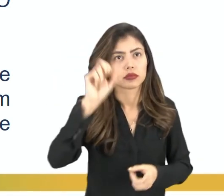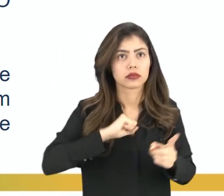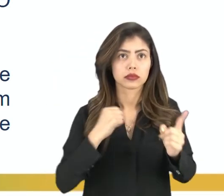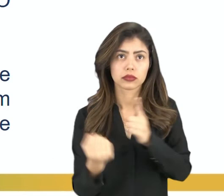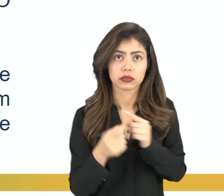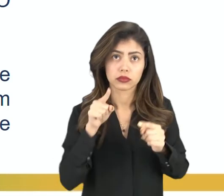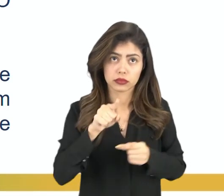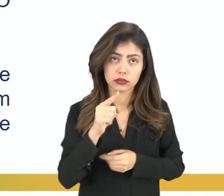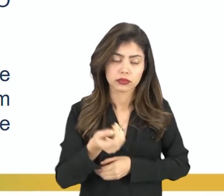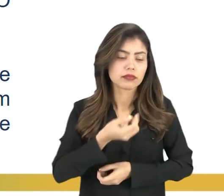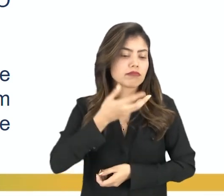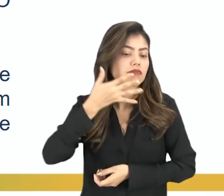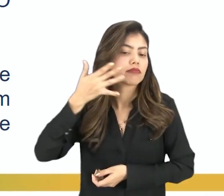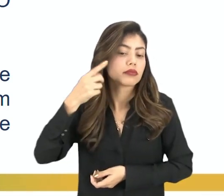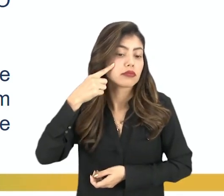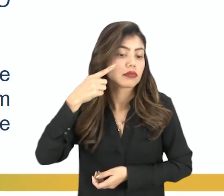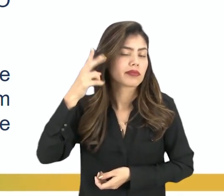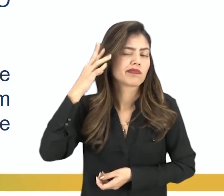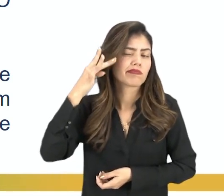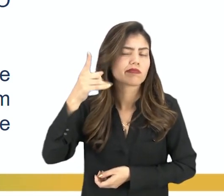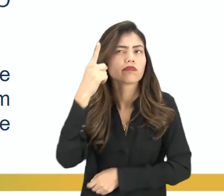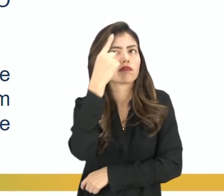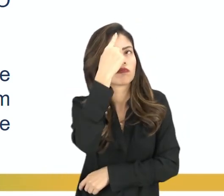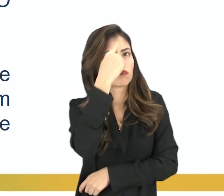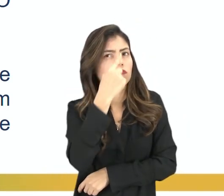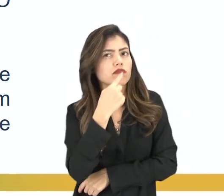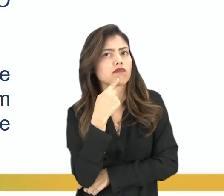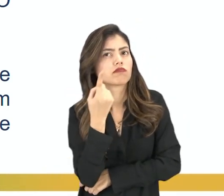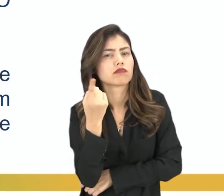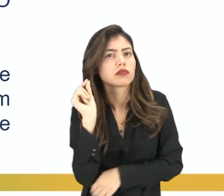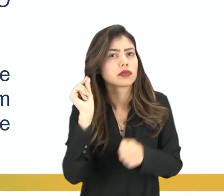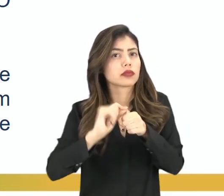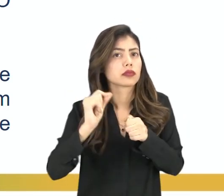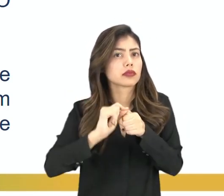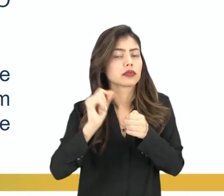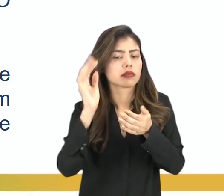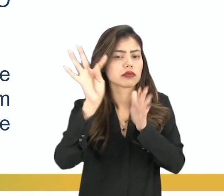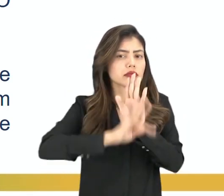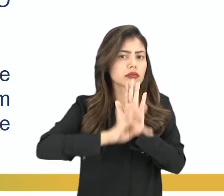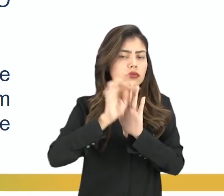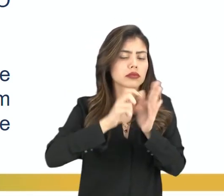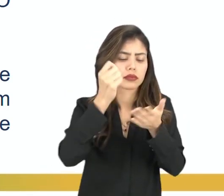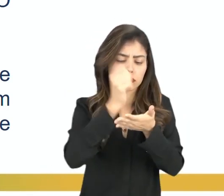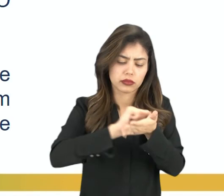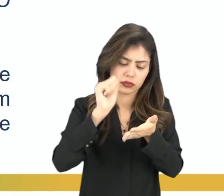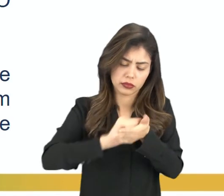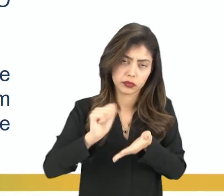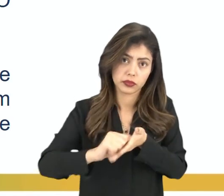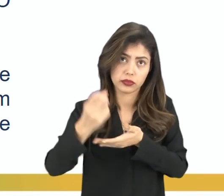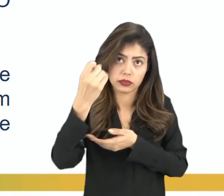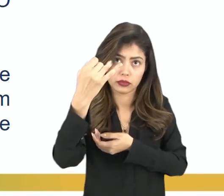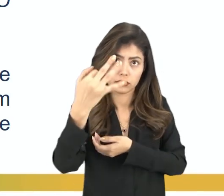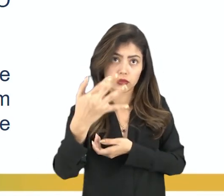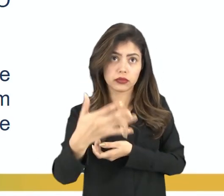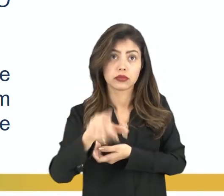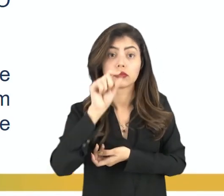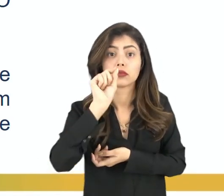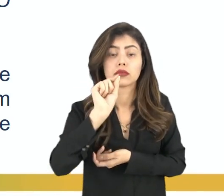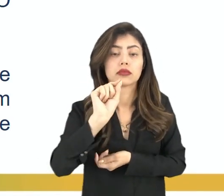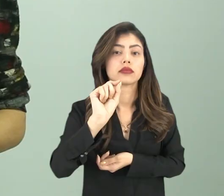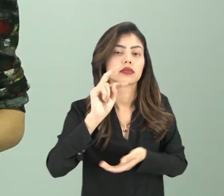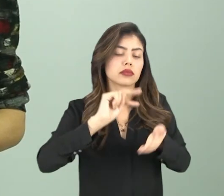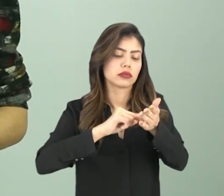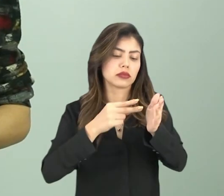histórico-social que você se inspirou para criar a sua imagem e faça um texto explicativo sobre a imagem representada. O que ela significa